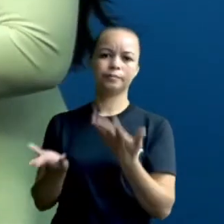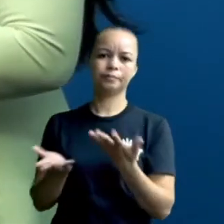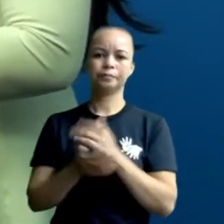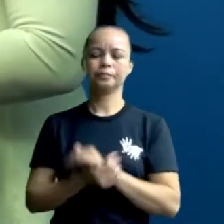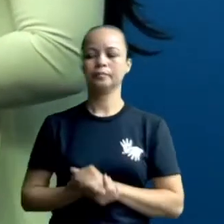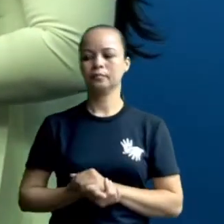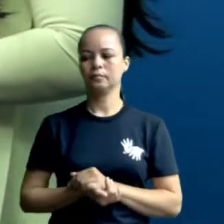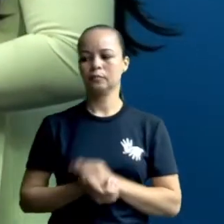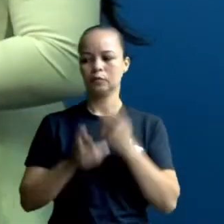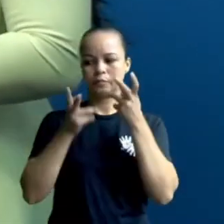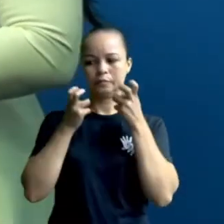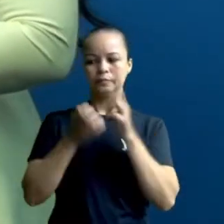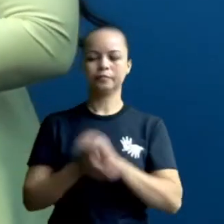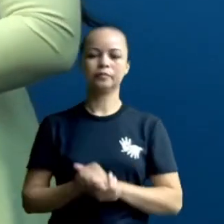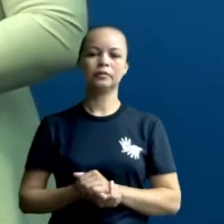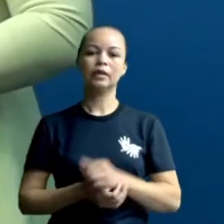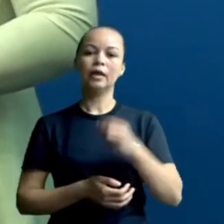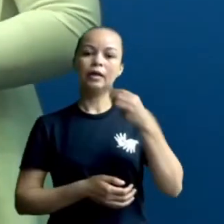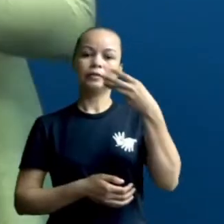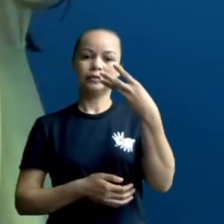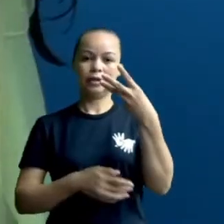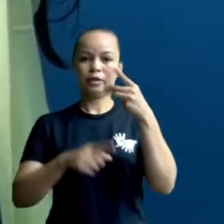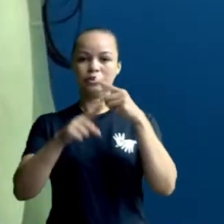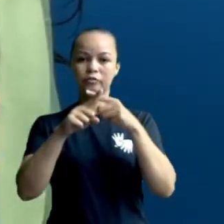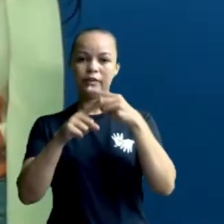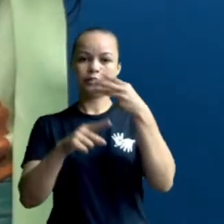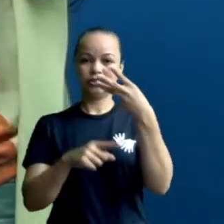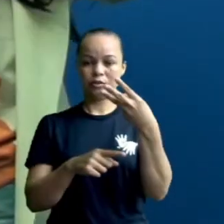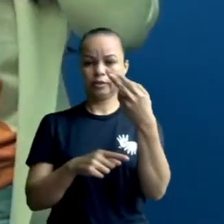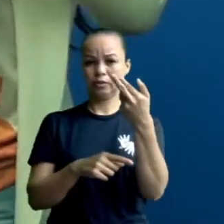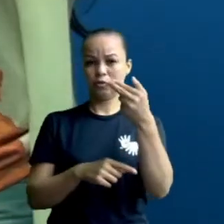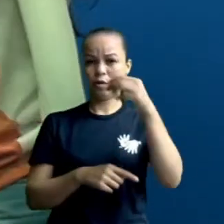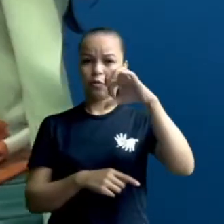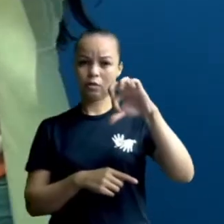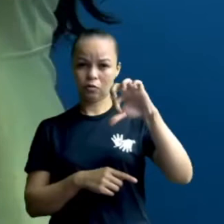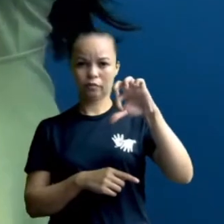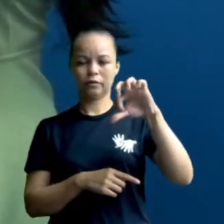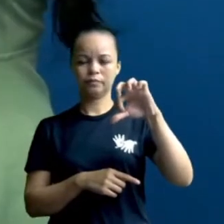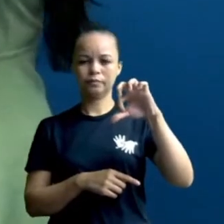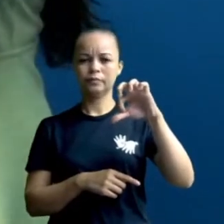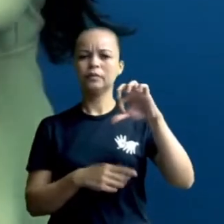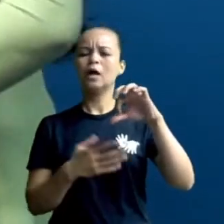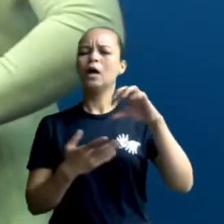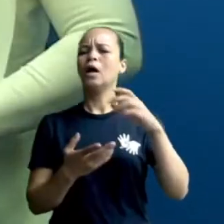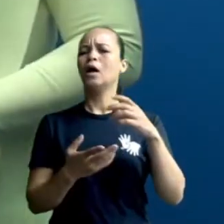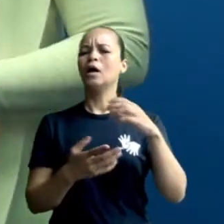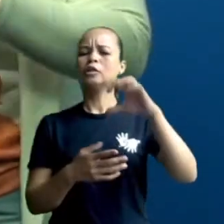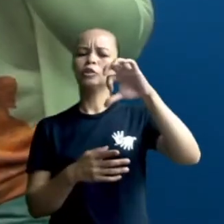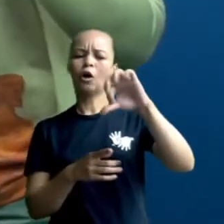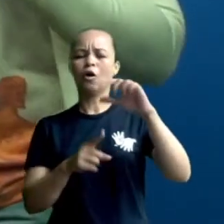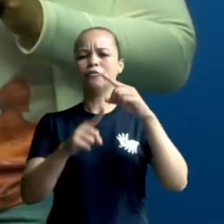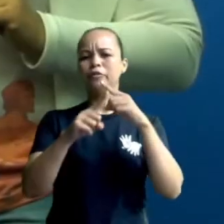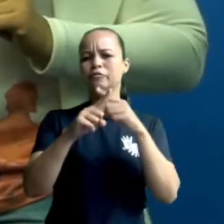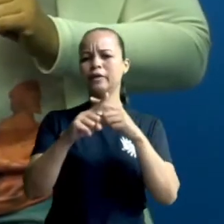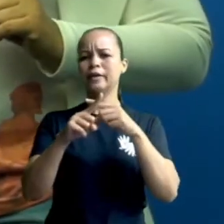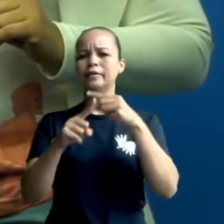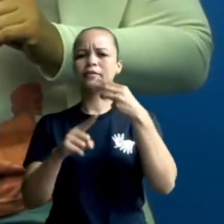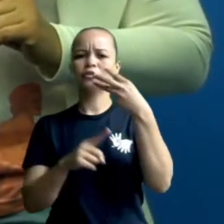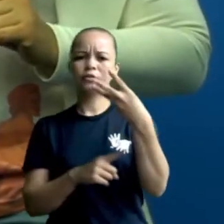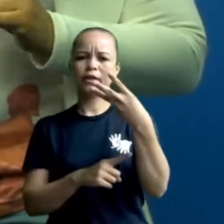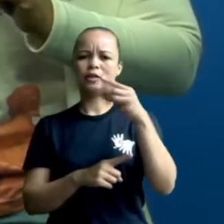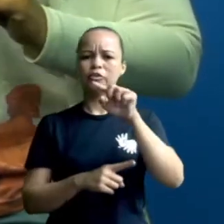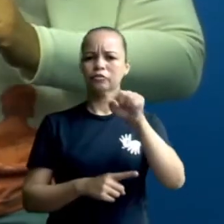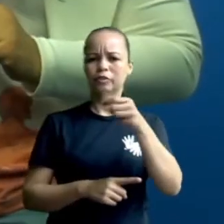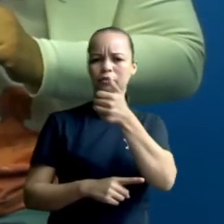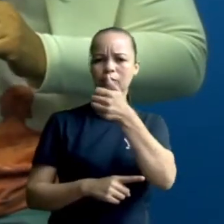aqui. 3 vezes 3, 9. E aí, 9 vezes